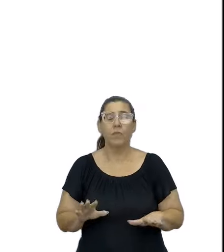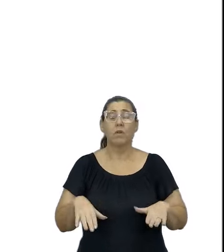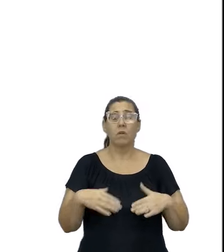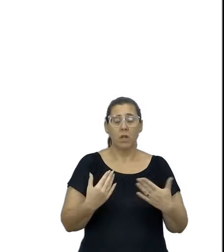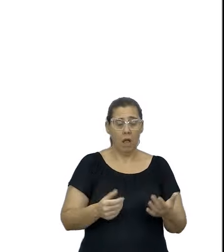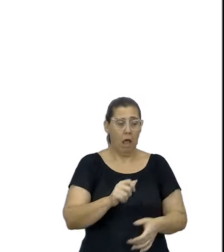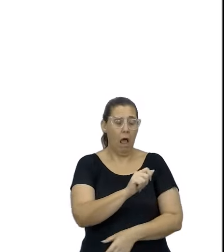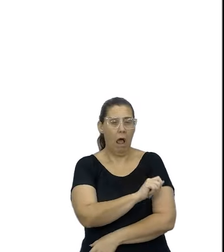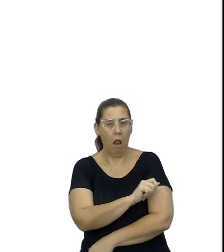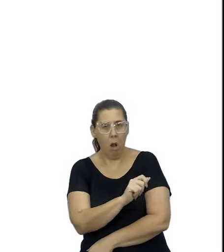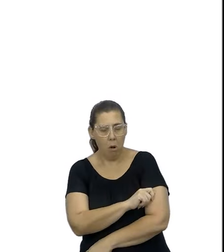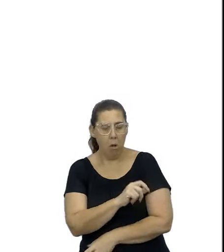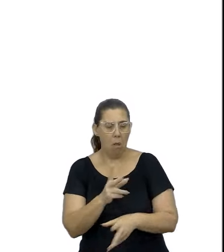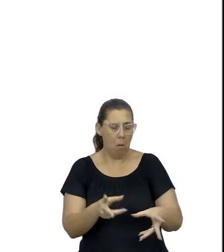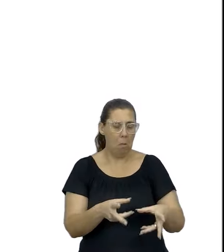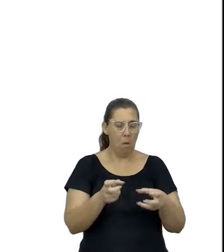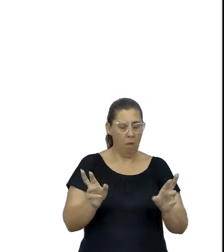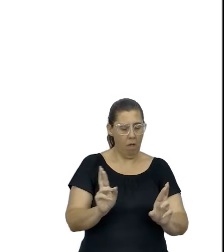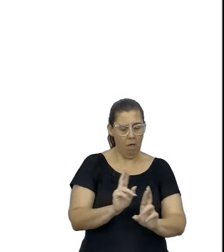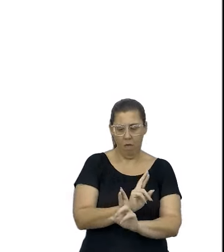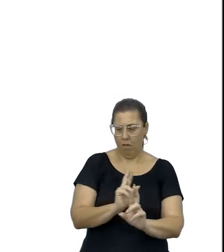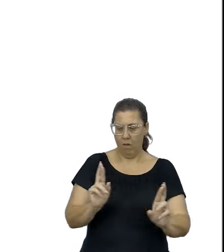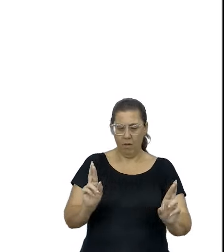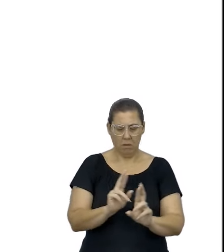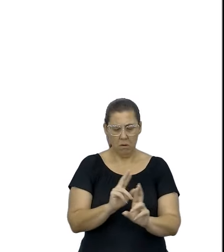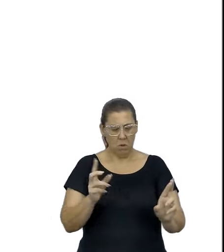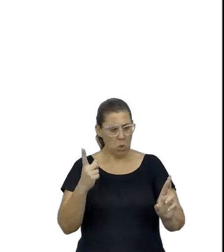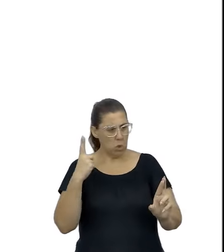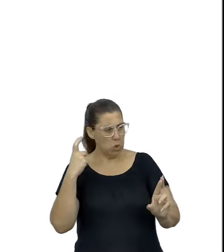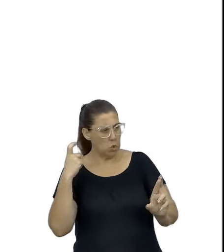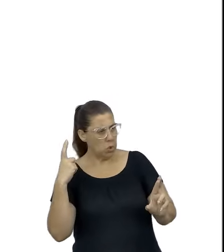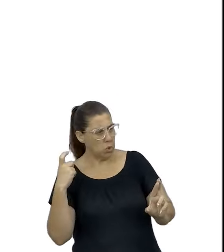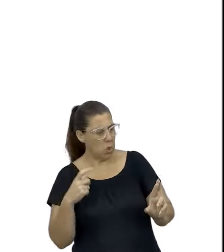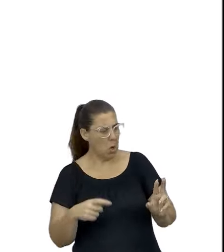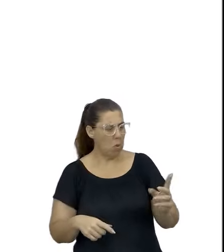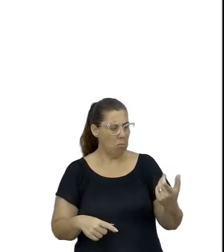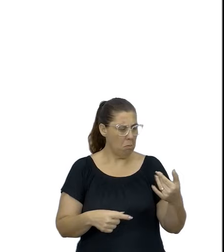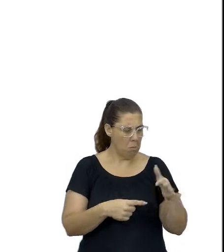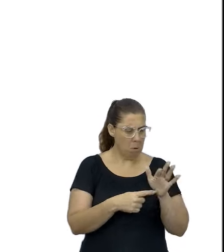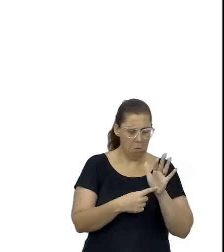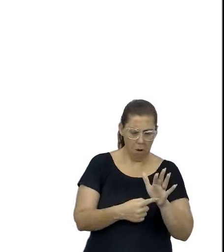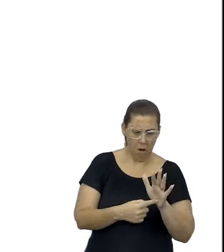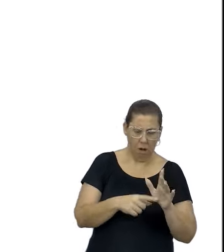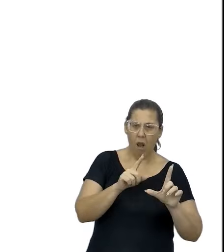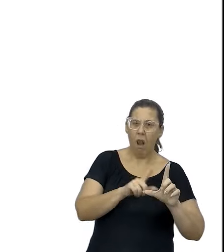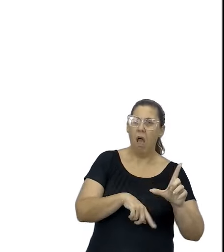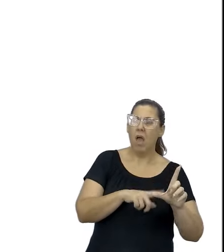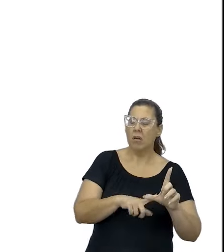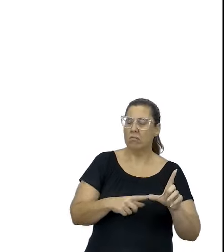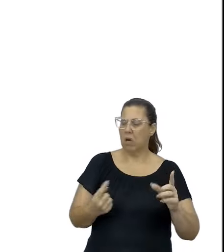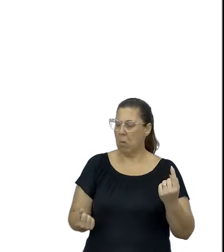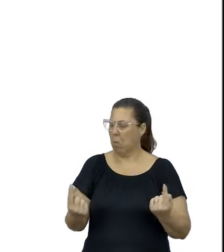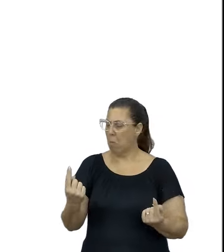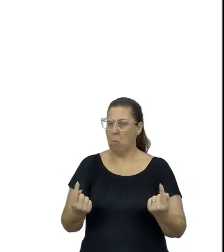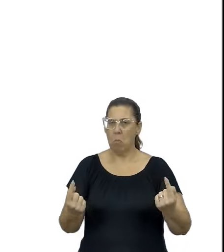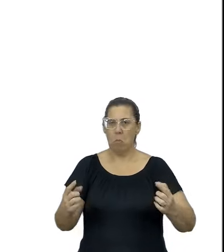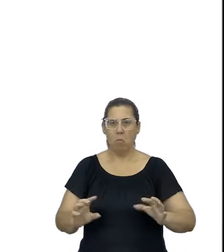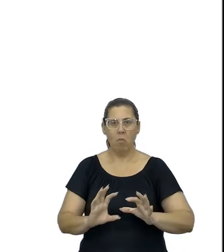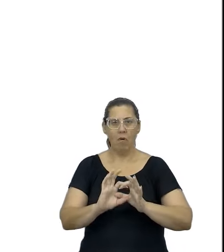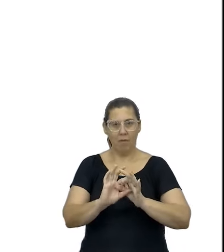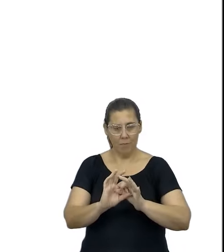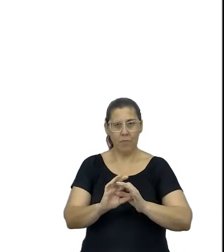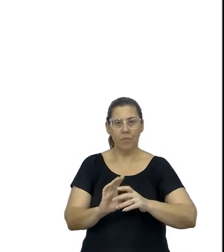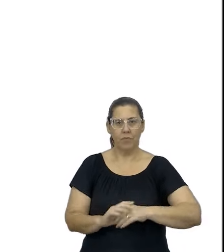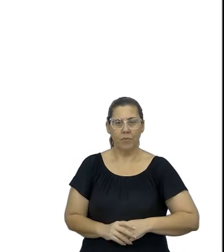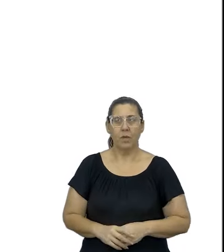estudantes estabelecerem relações entre porções sonoras e sua representação escrita, que é o que eles fazem, né?